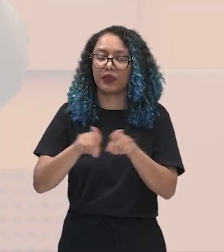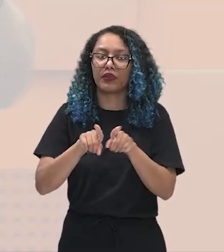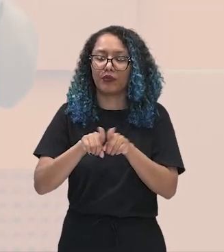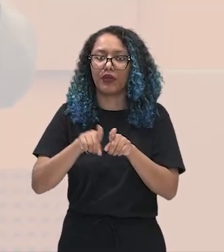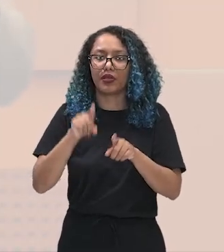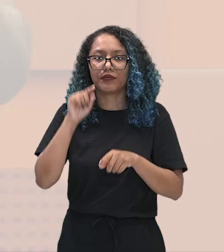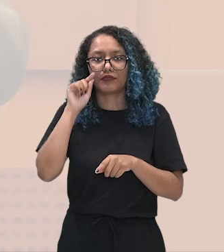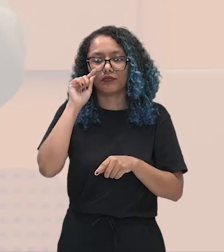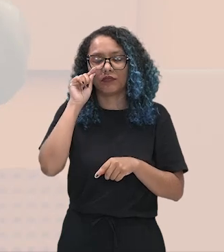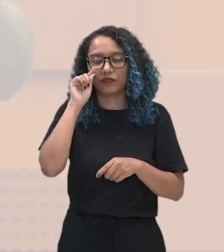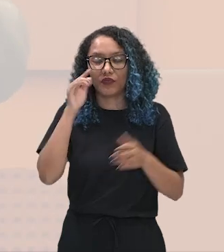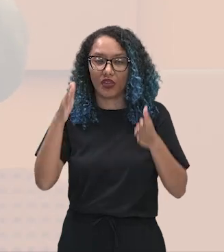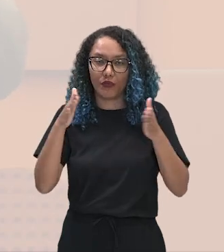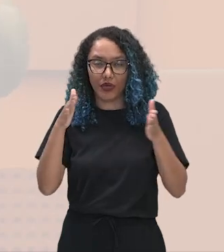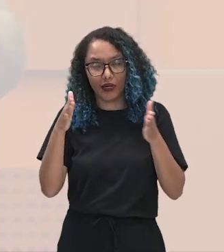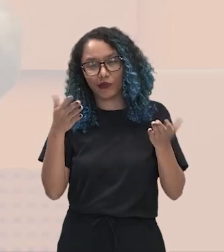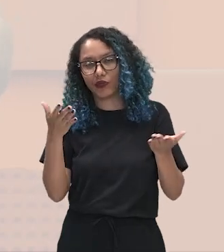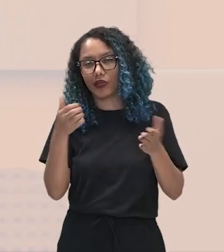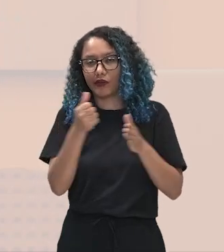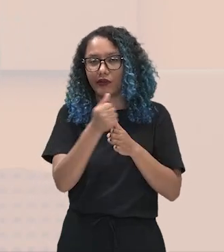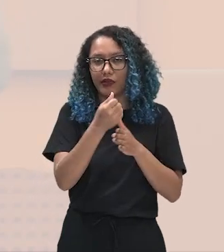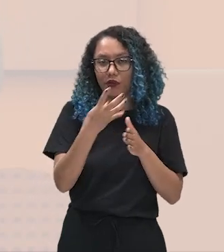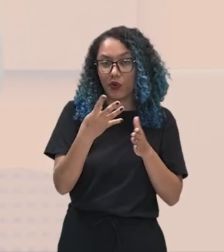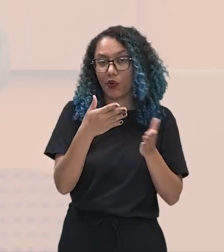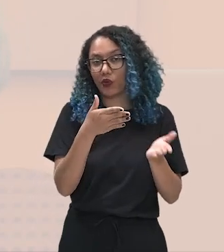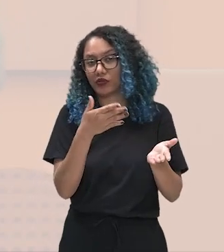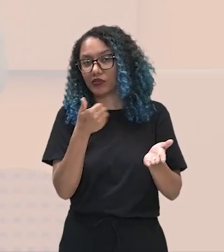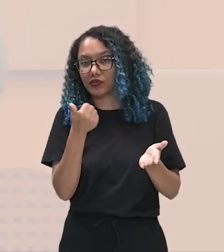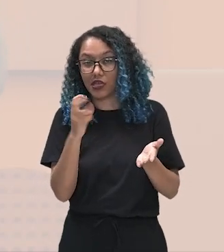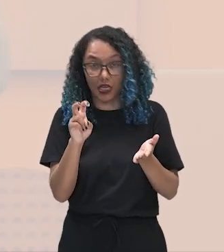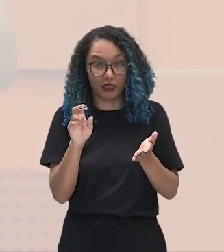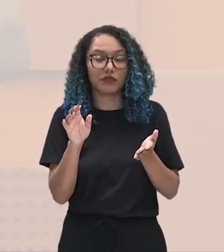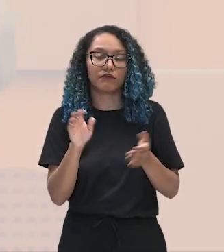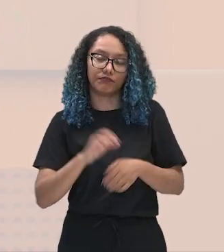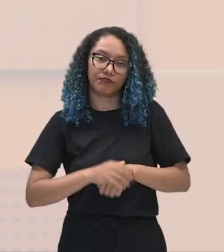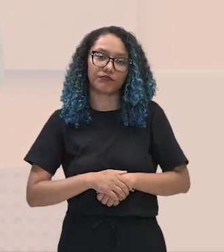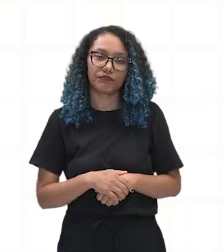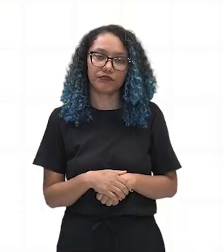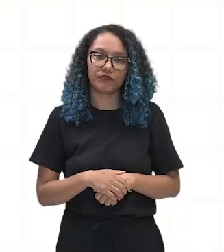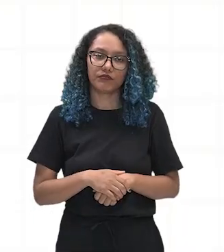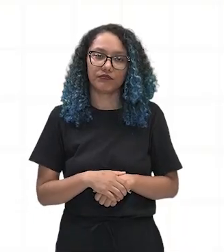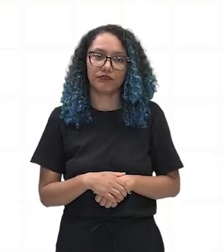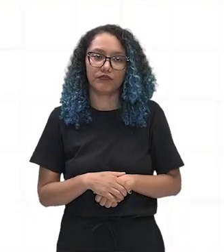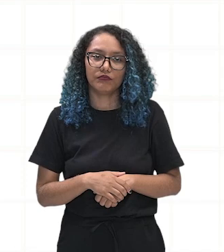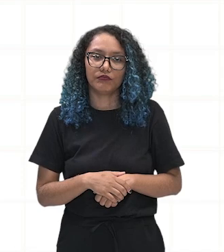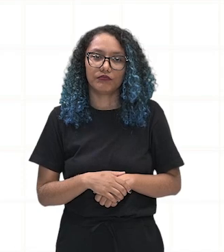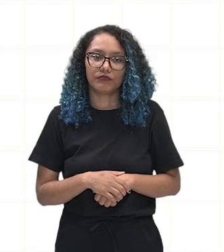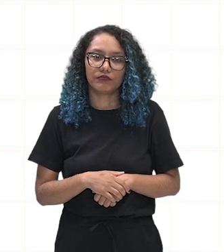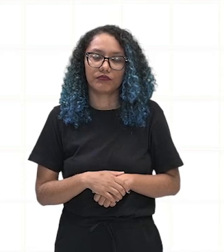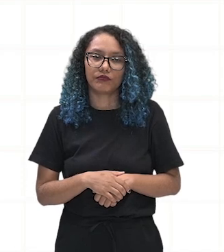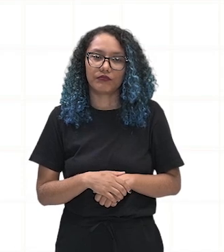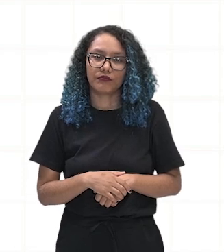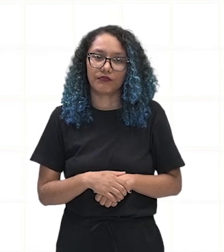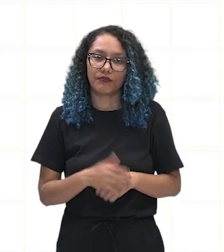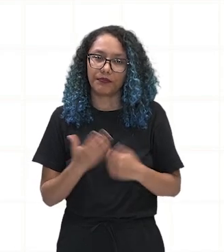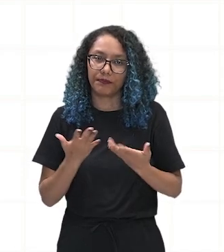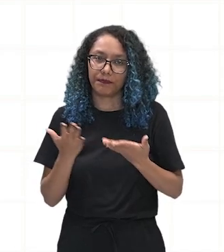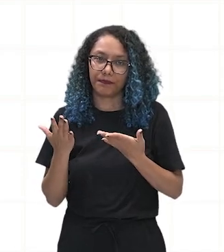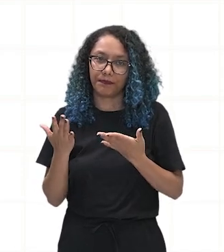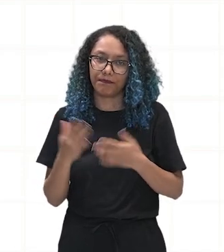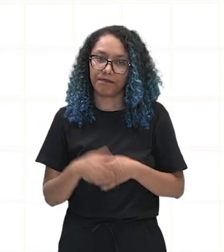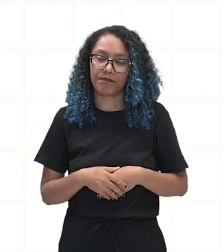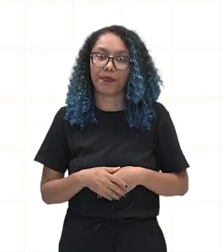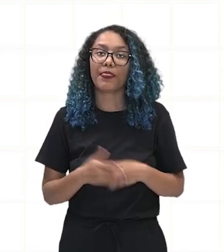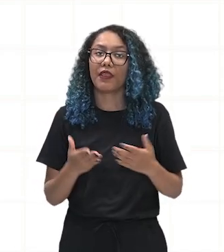entre os séculos 13, 14, 15, tá? Olha só, as rotas comerciais do século 14. As